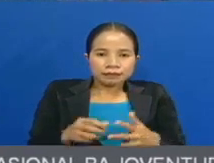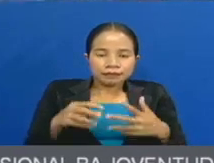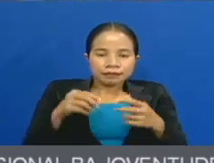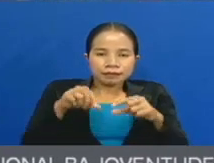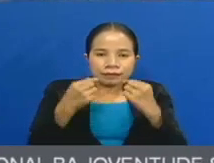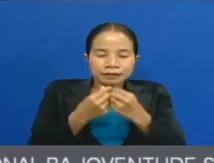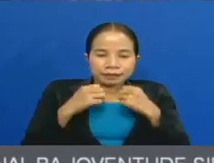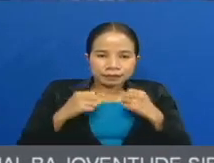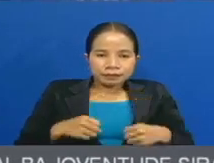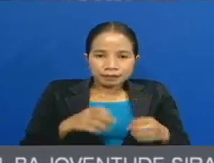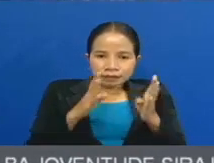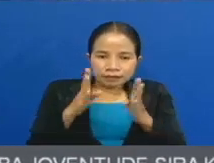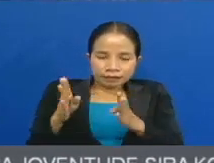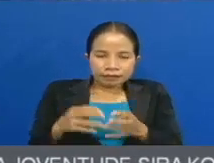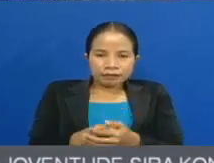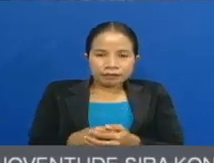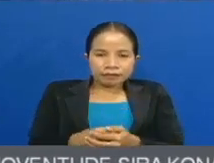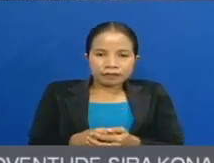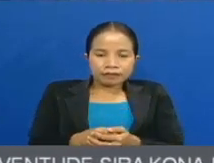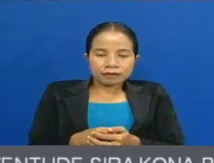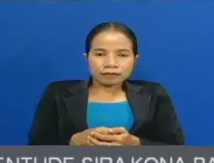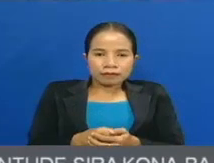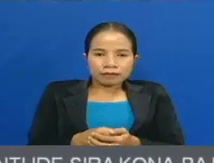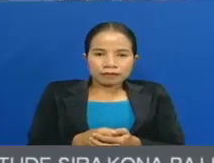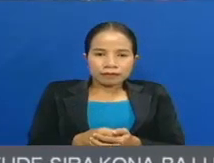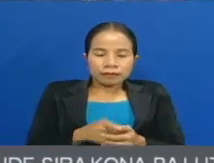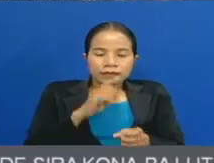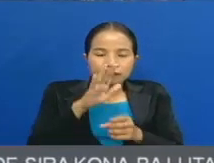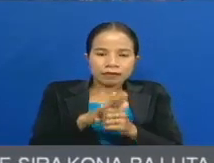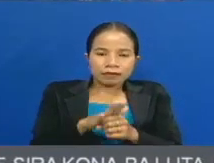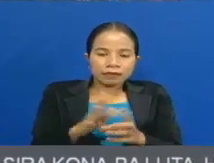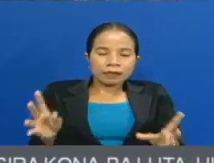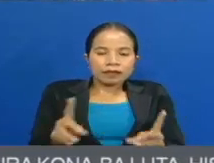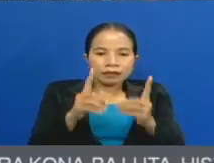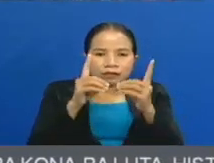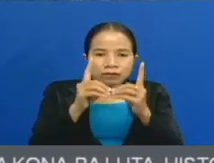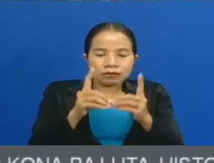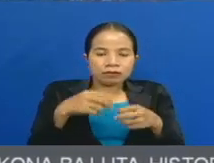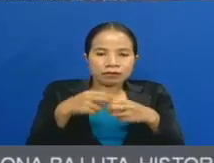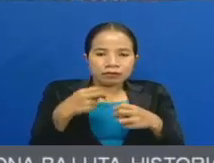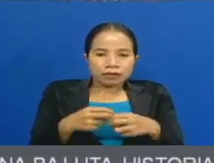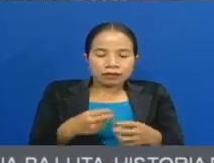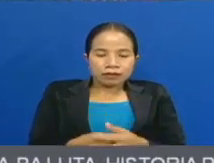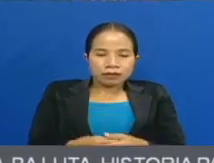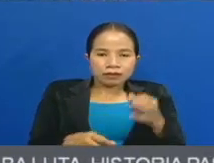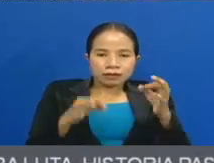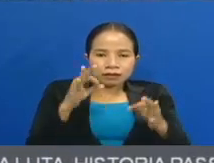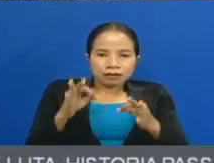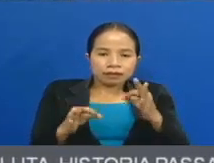Sira, prepare-te e prontidão, não é? Para se enfrentar o desafio, né? Além de